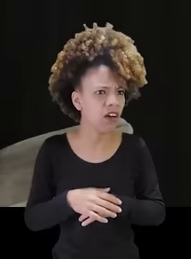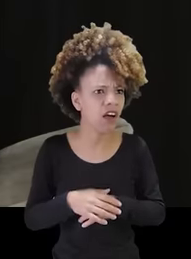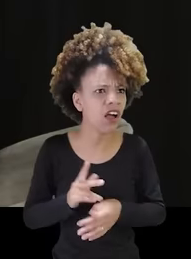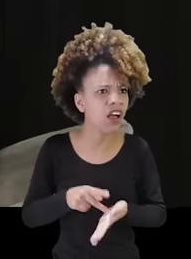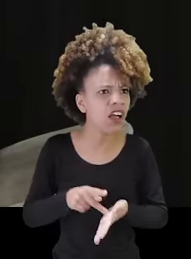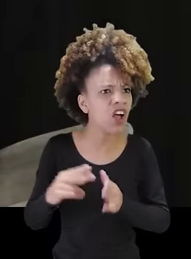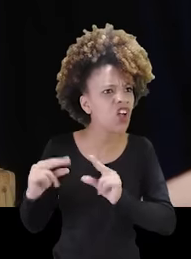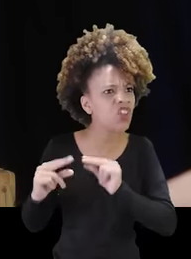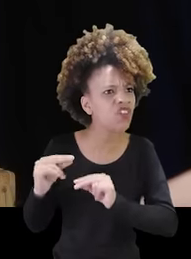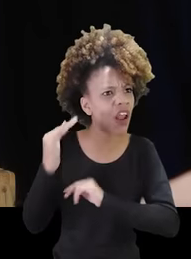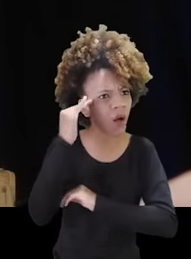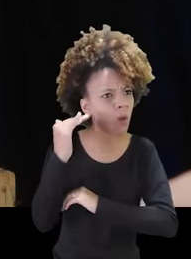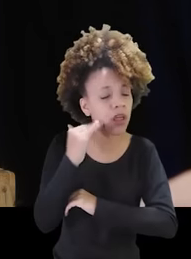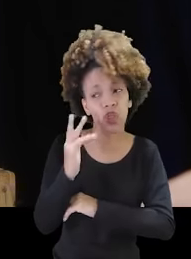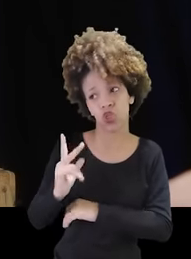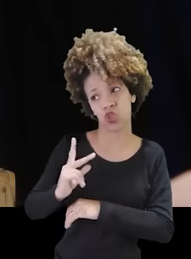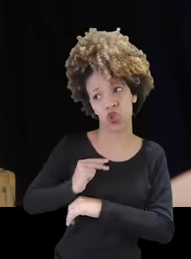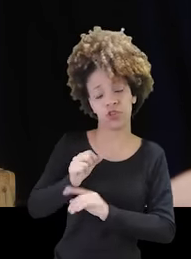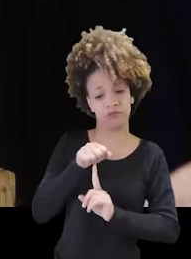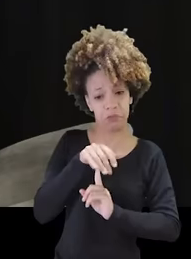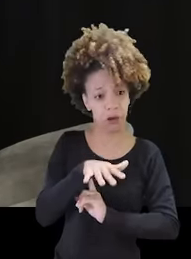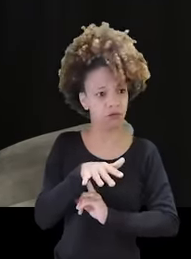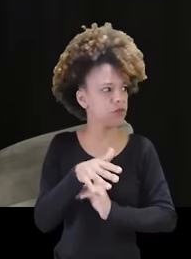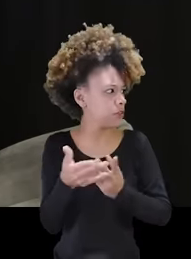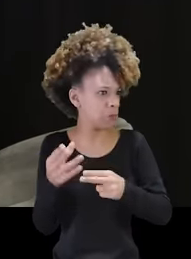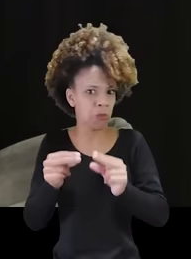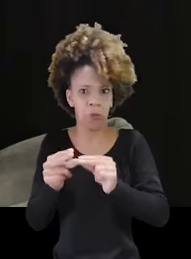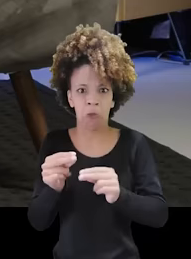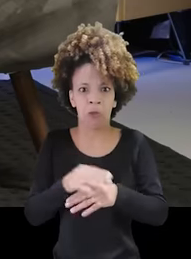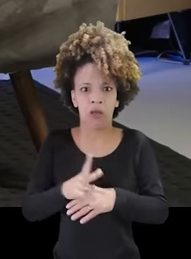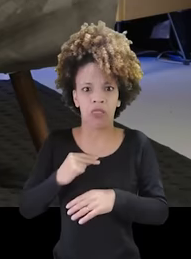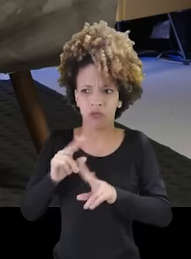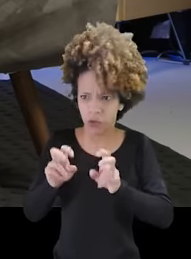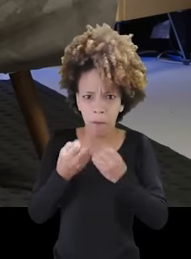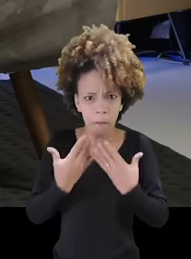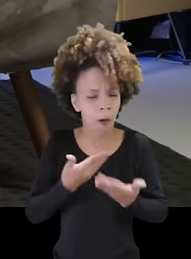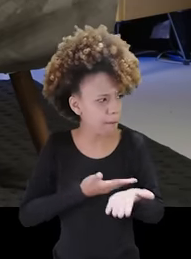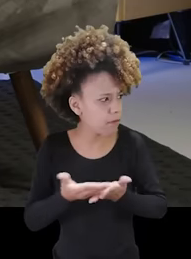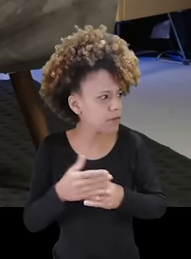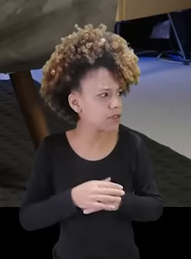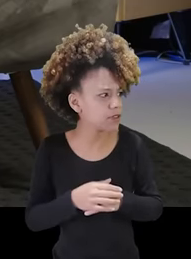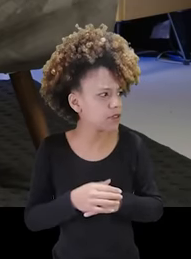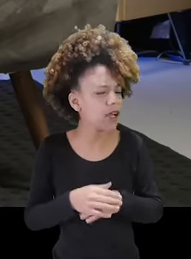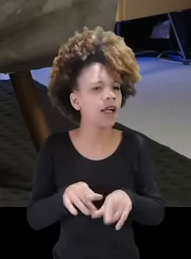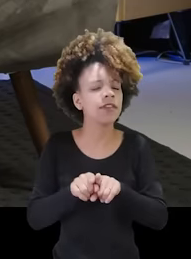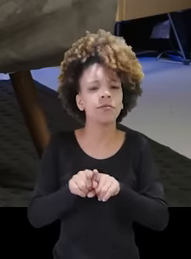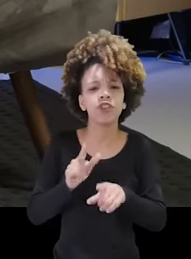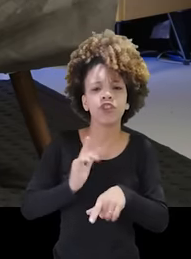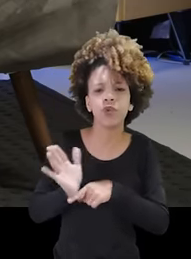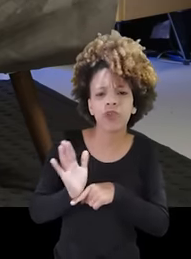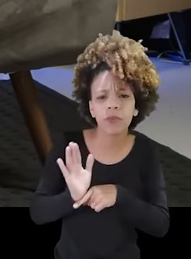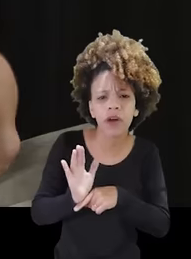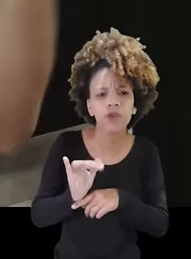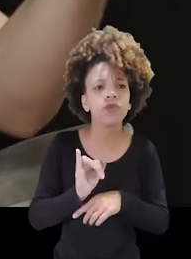a coreana novela coreanos Eu acho que um bom assunto pra conversar um filme